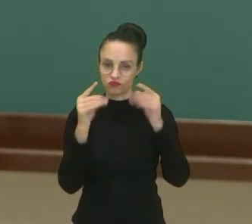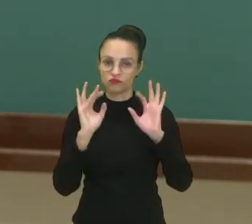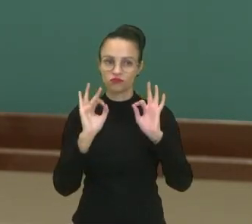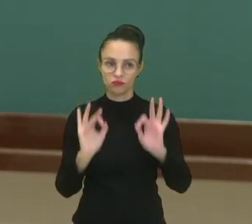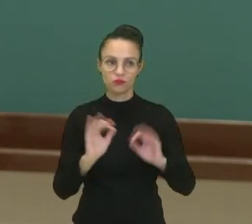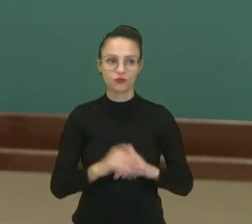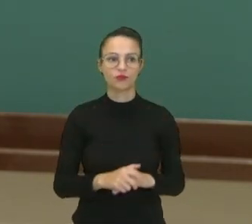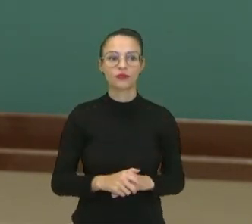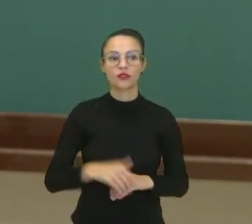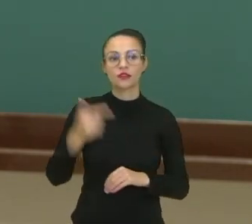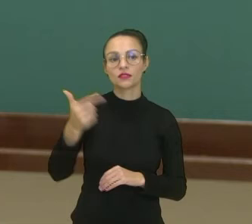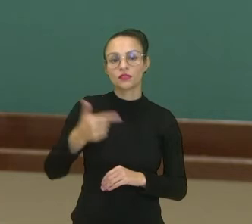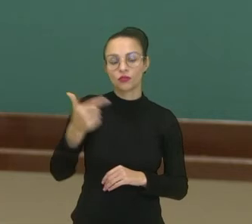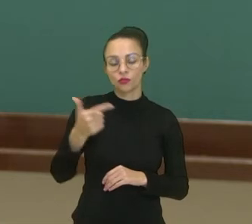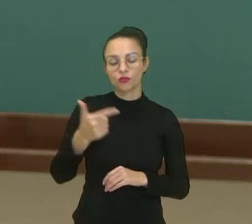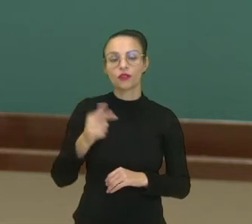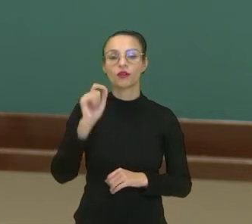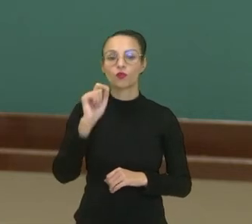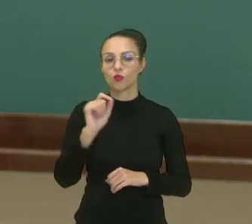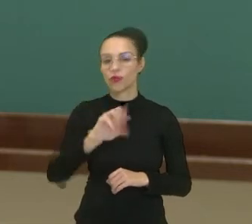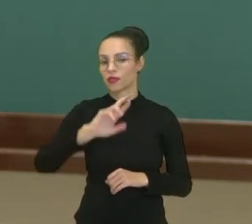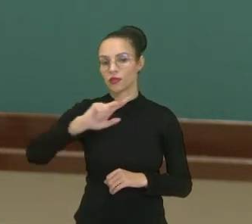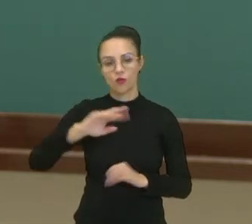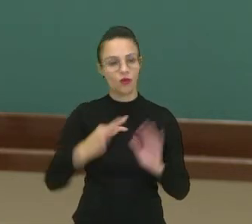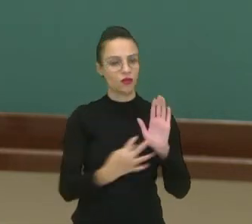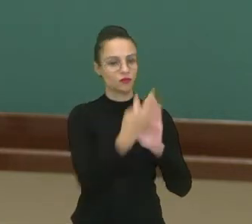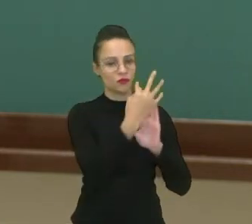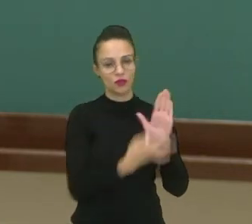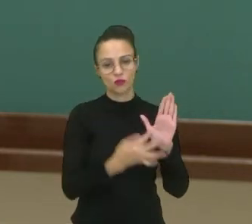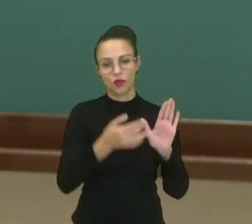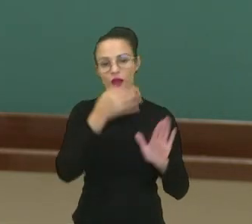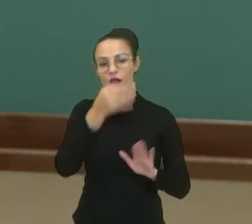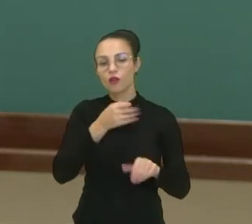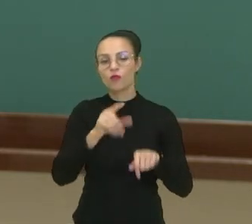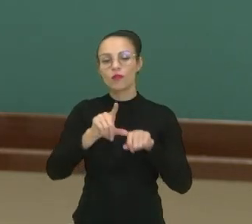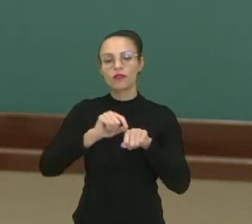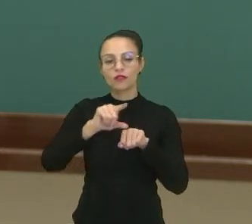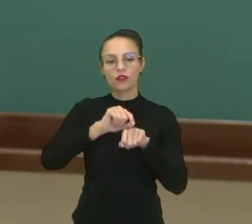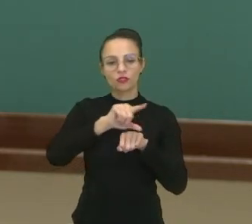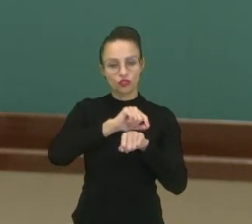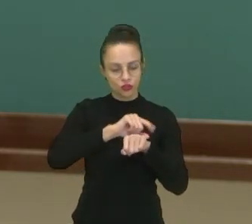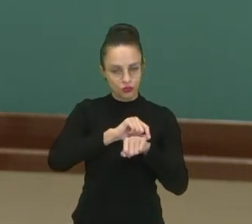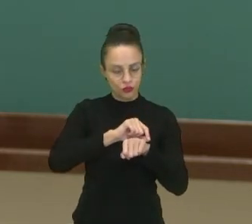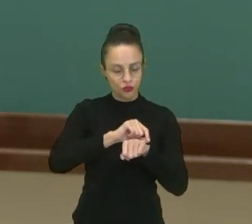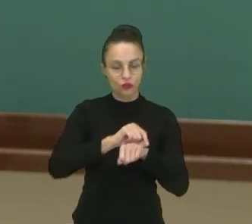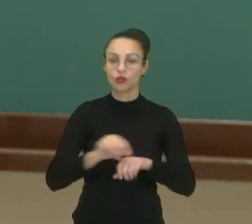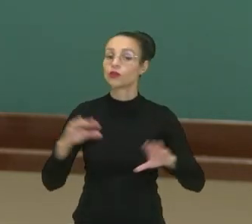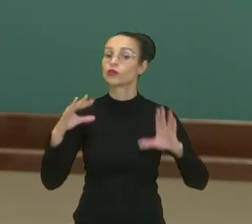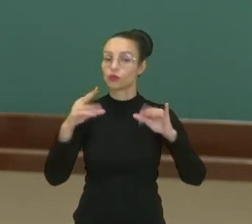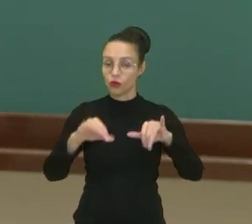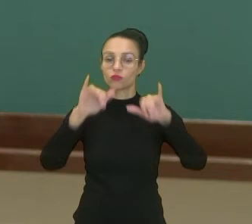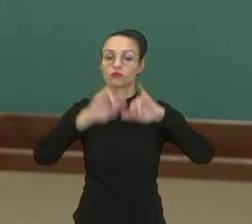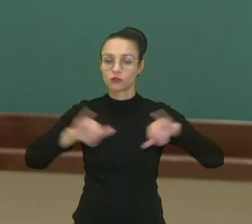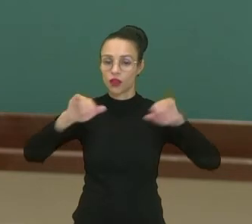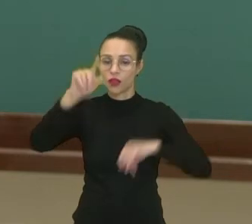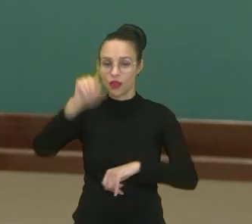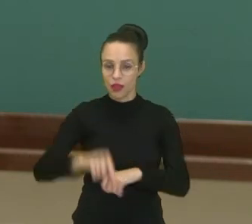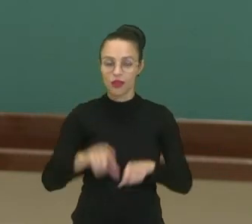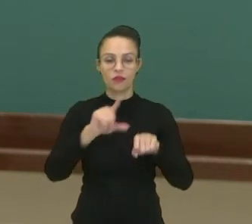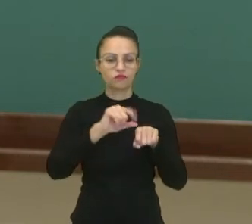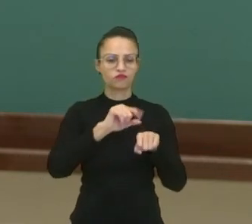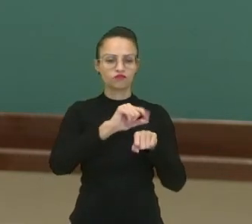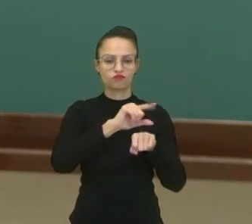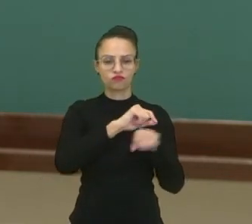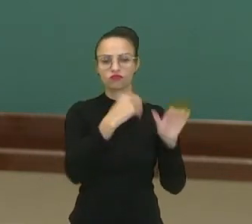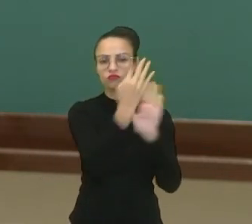A segunda, ela não é um texto argumentativo. Toda propaganda é um texto argumentativo, porque ela